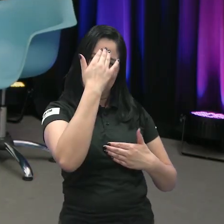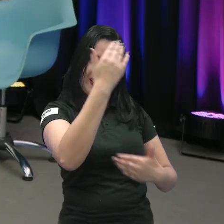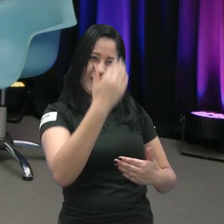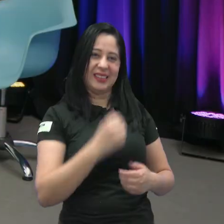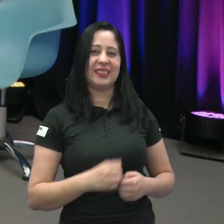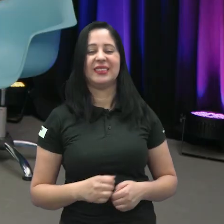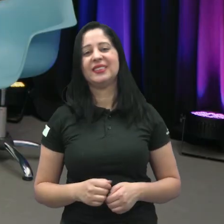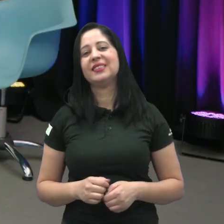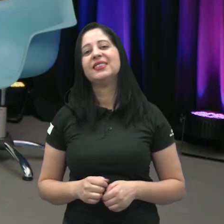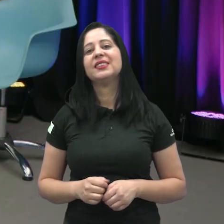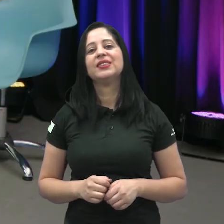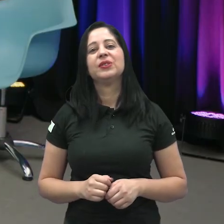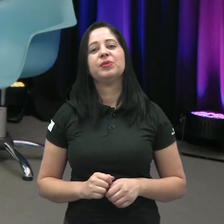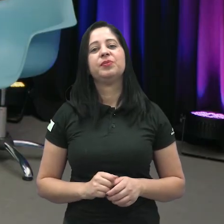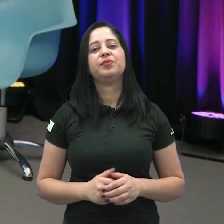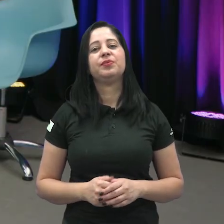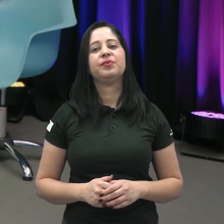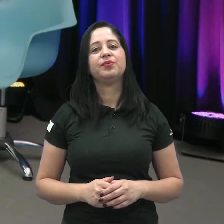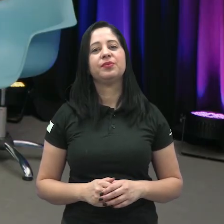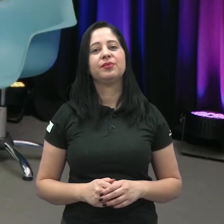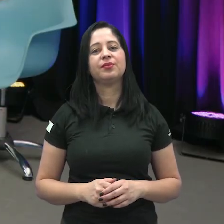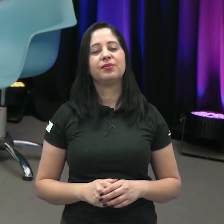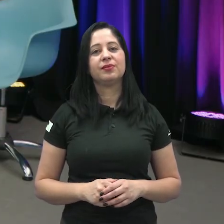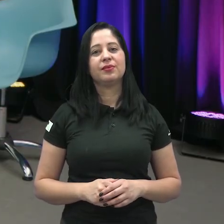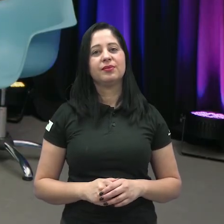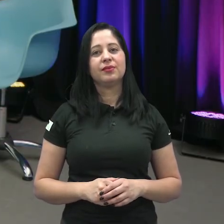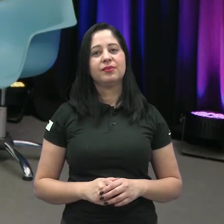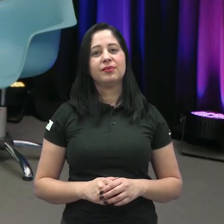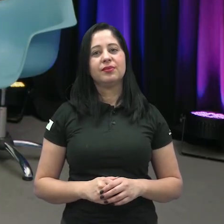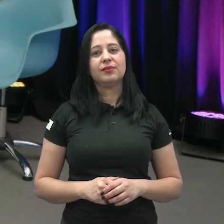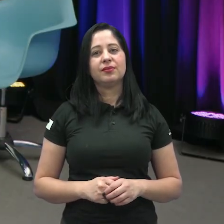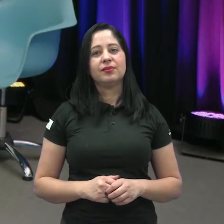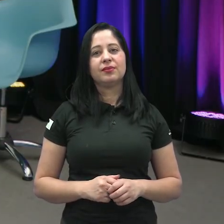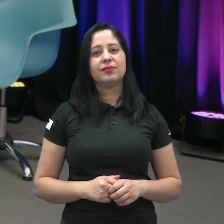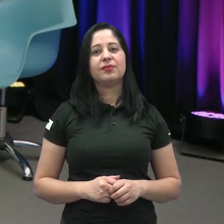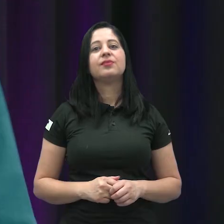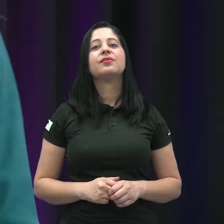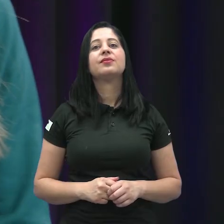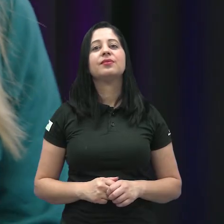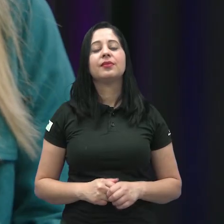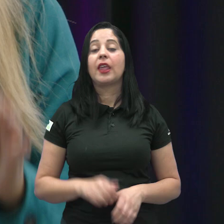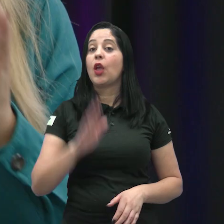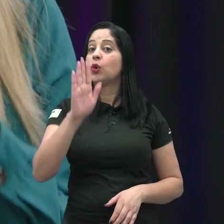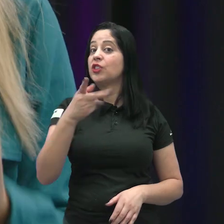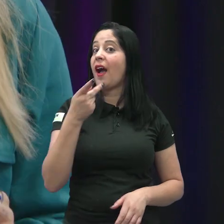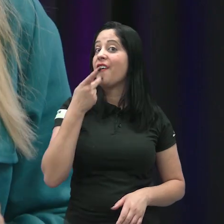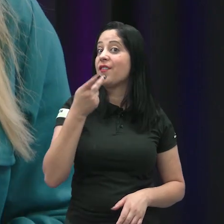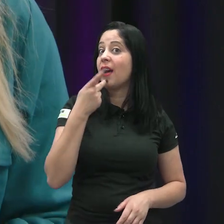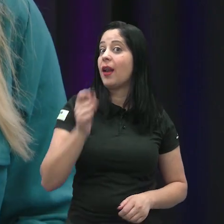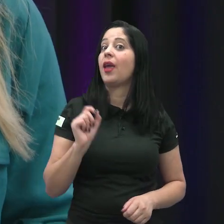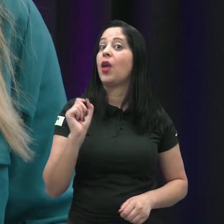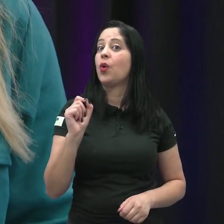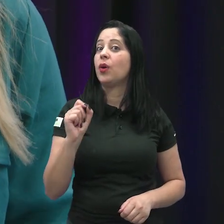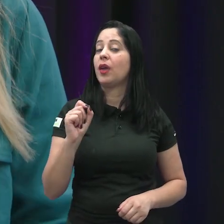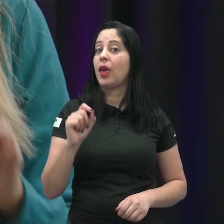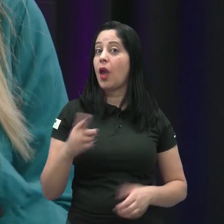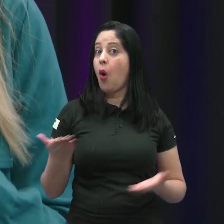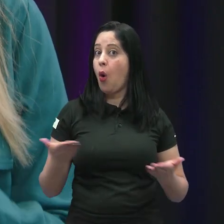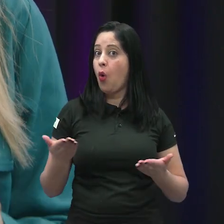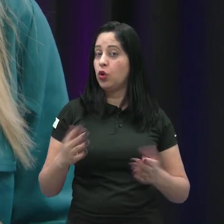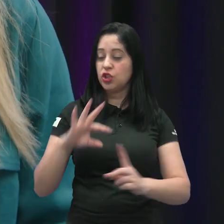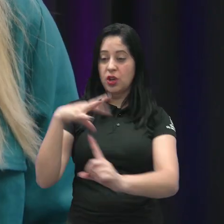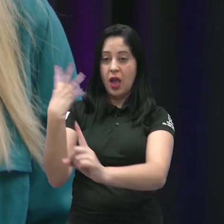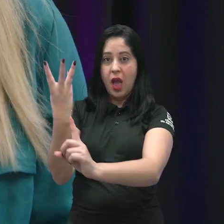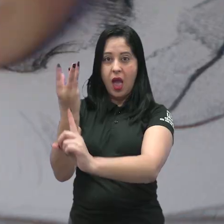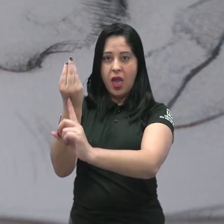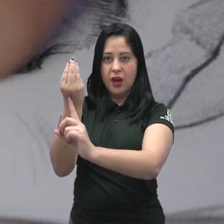agradeço. Obrigada, Regi. Muito agradeço, meu amor, por tudo. E eu falei desde o início do programa que hoje temos